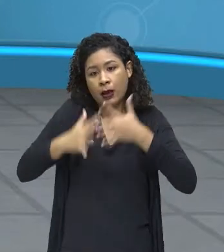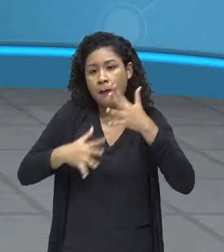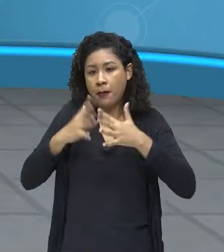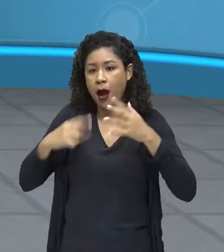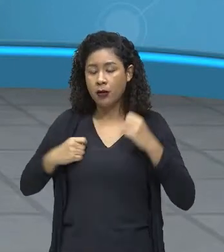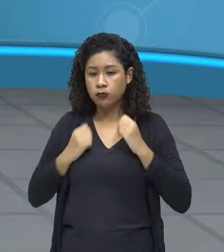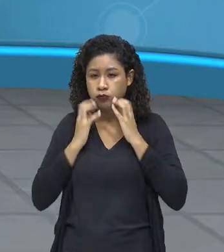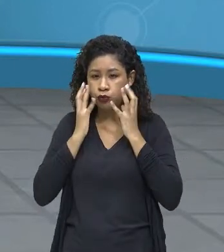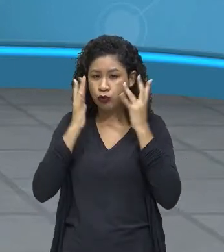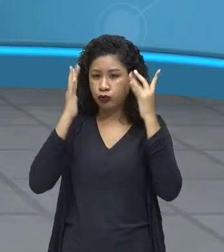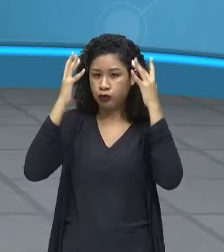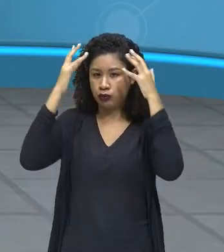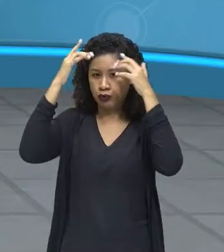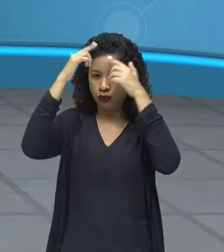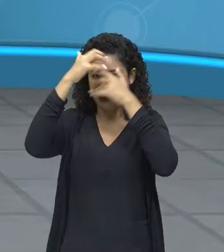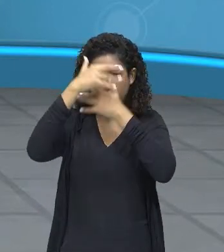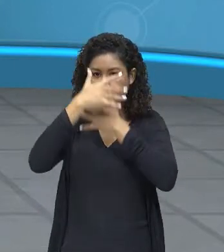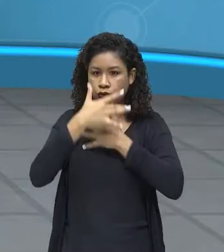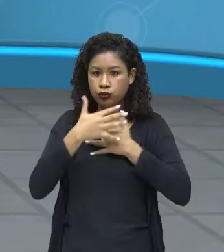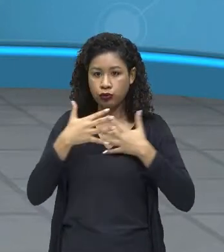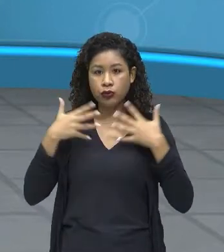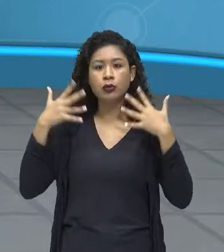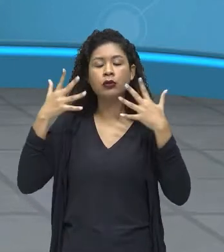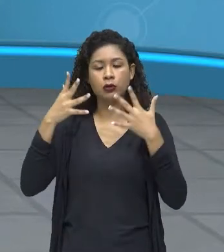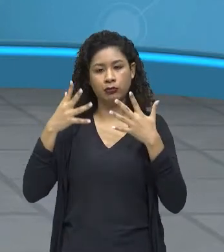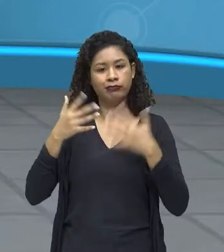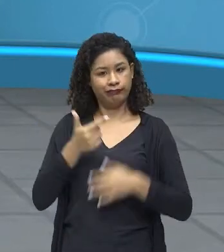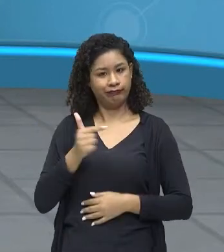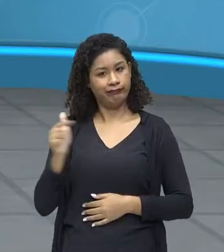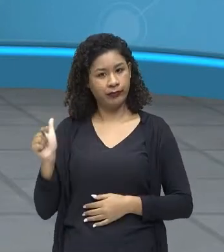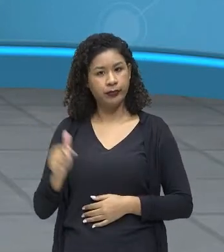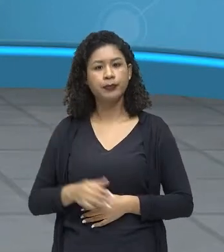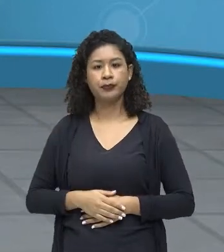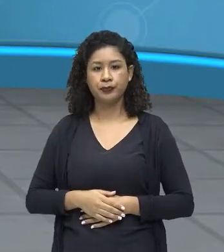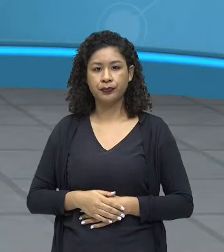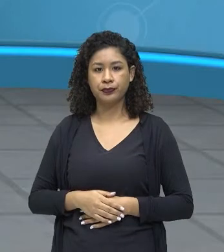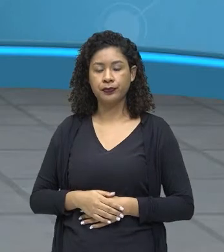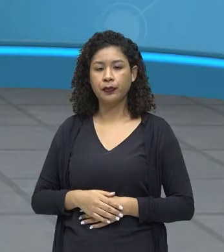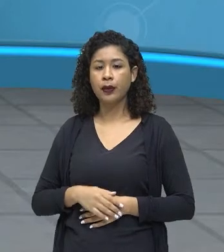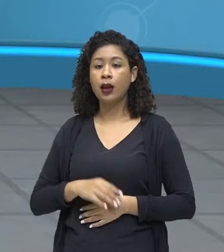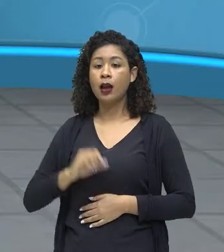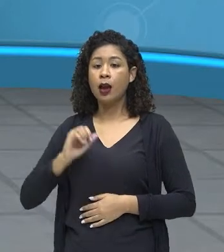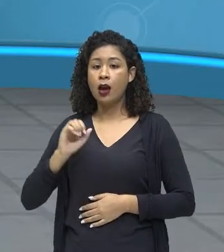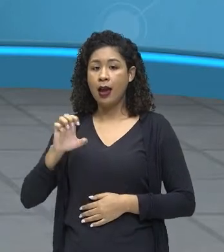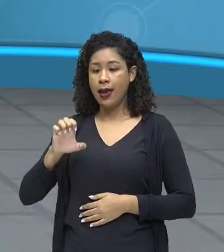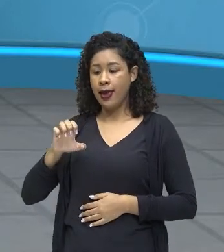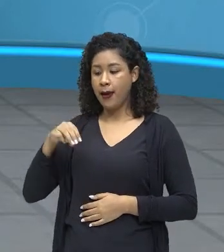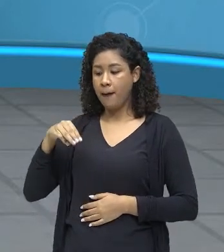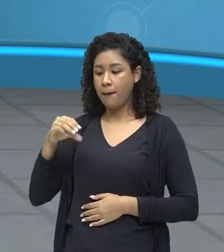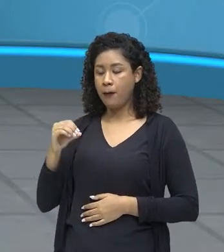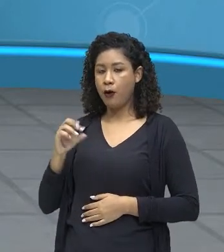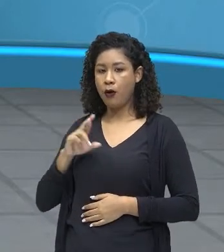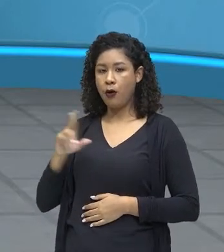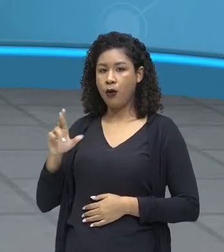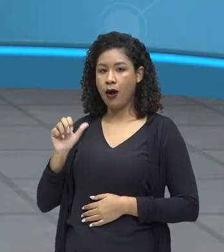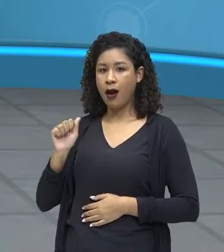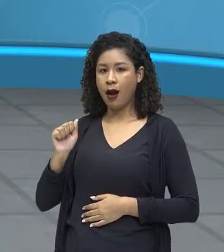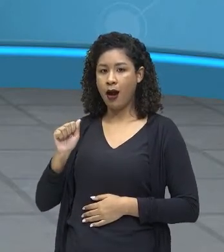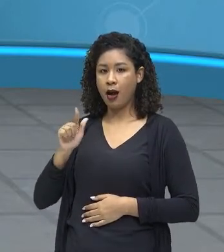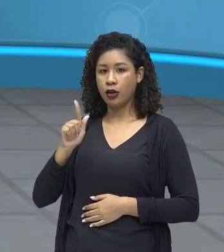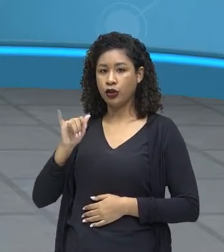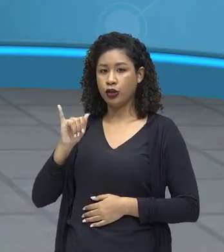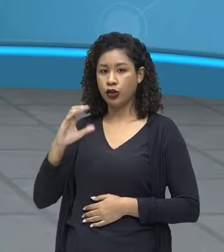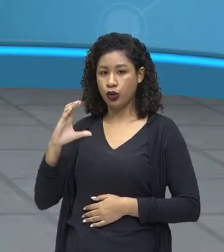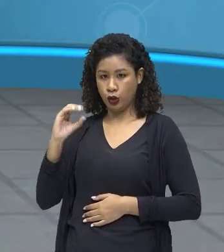oxigênio. Esse é o AVC isquêmico. O hemorrágico é quando ocorre um rompimento do vaso sanguíneo. Então vai ocorrer o